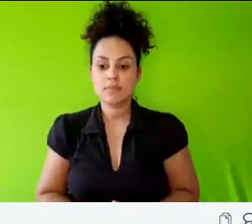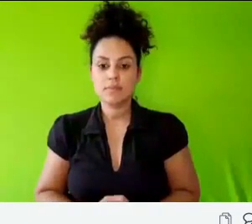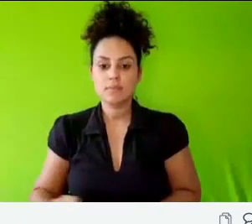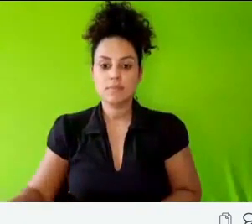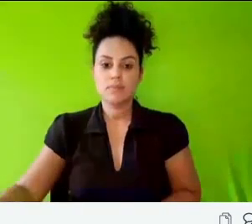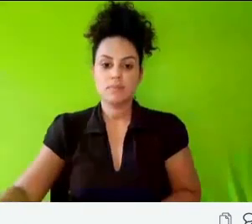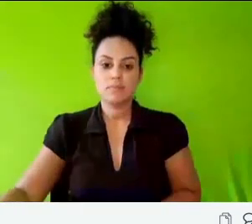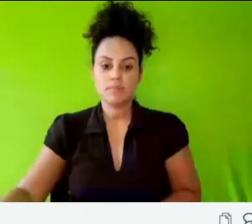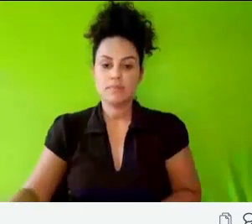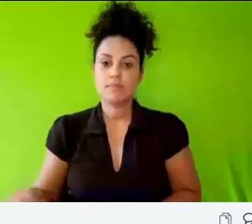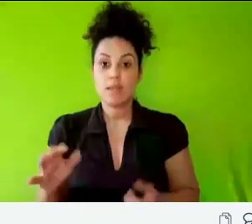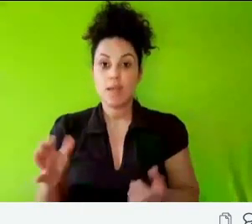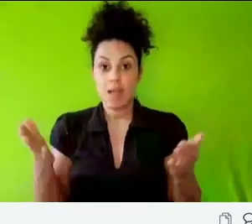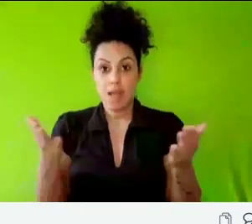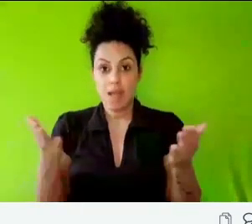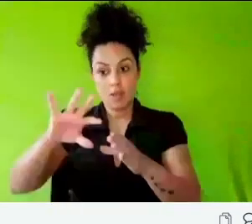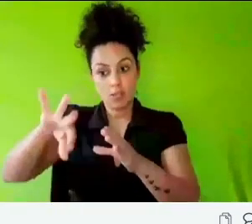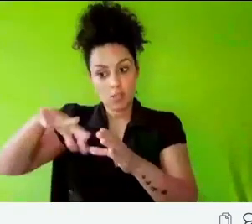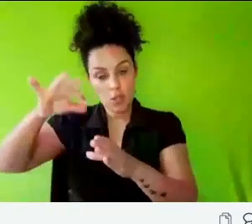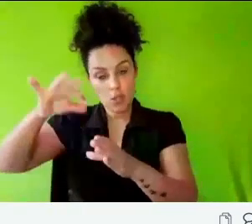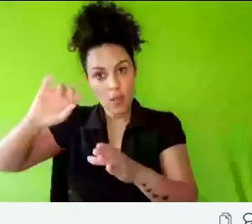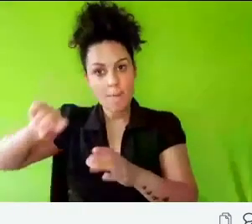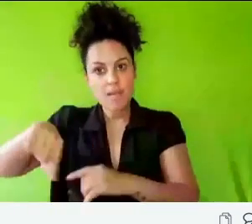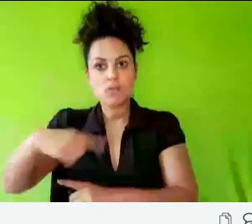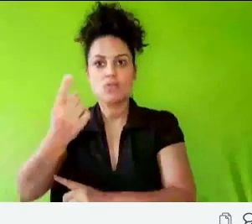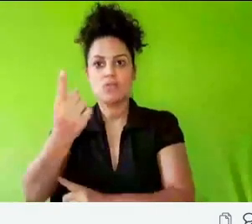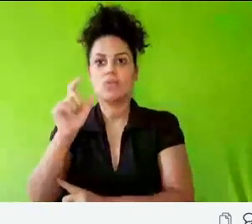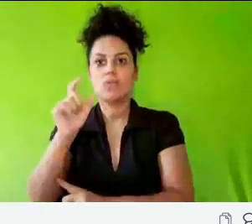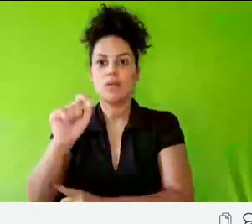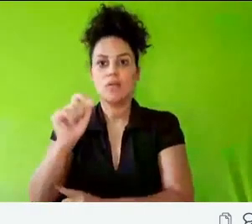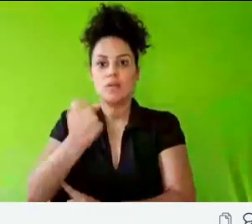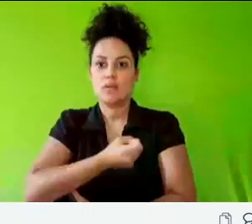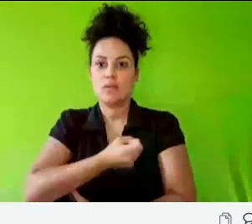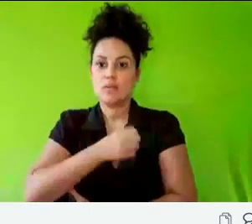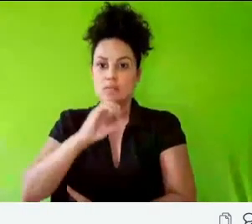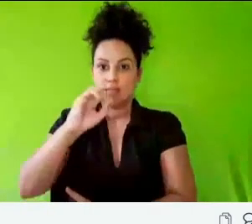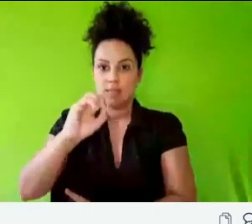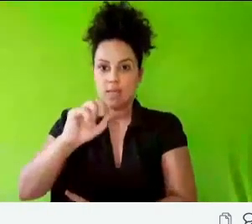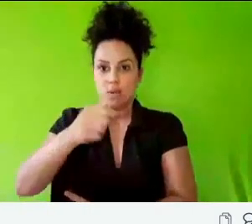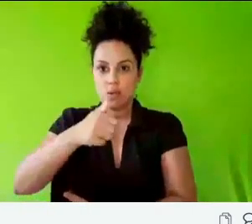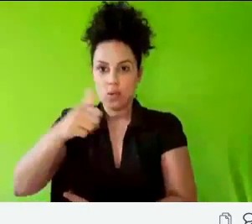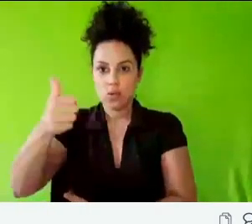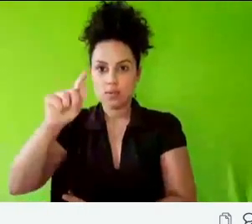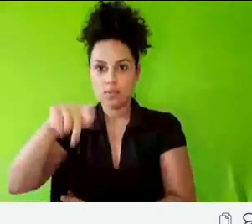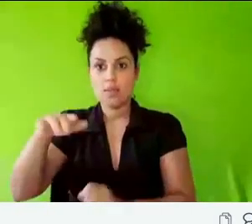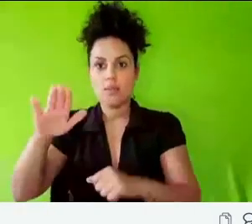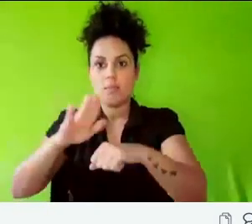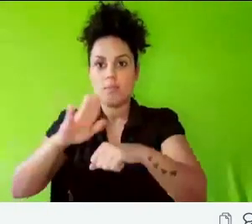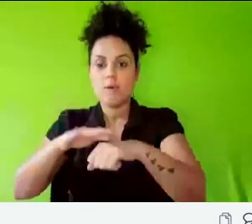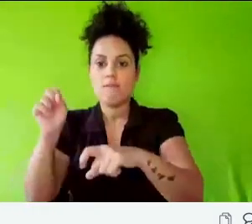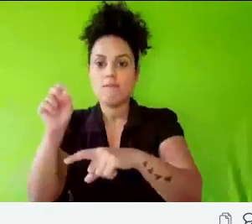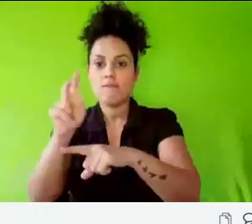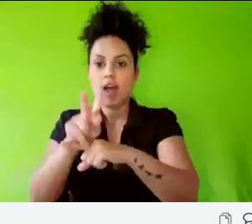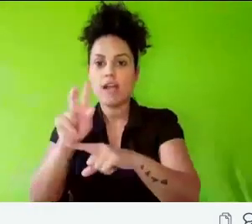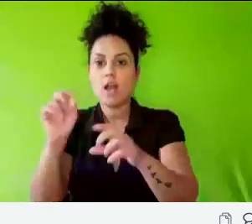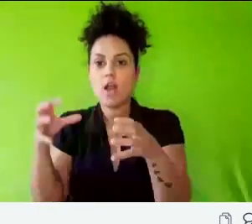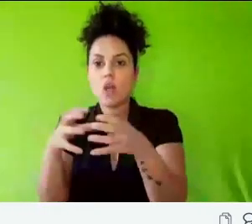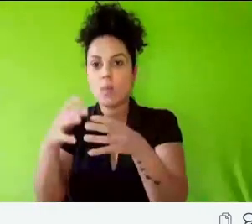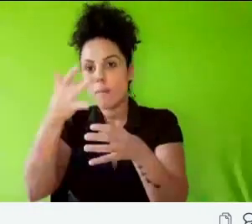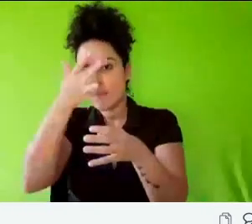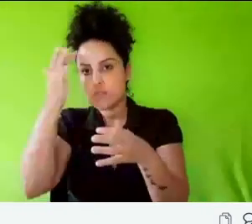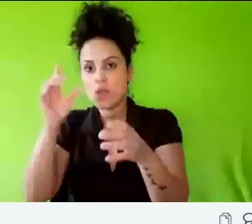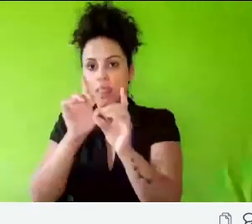Próximo sorteio é o código 011, vagas destinadas aos PCDs, pessoas com